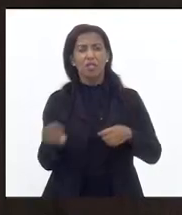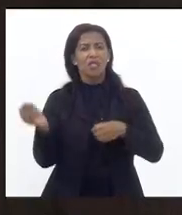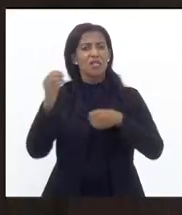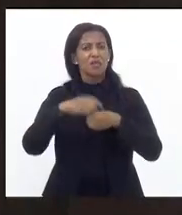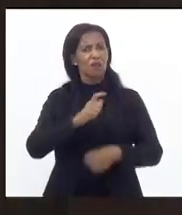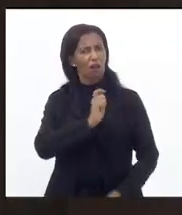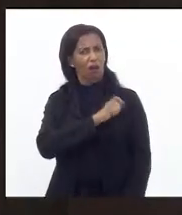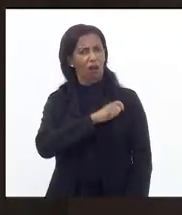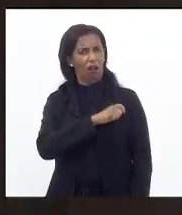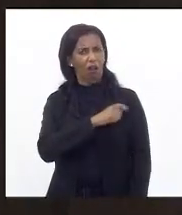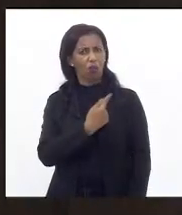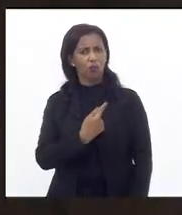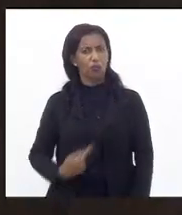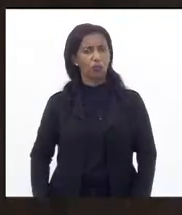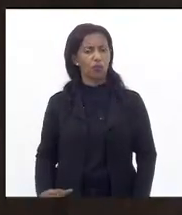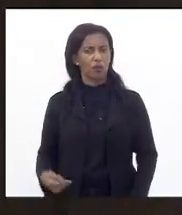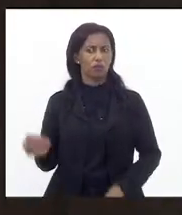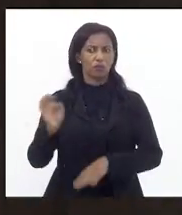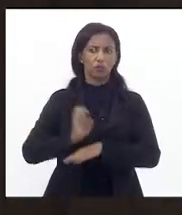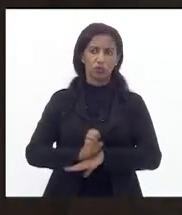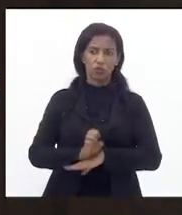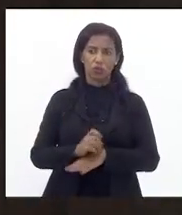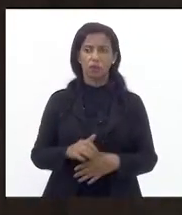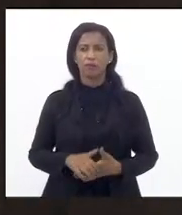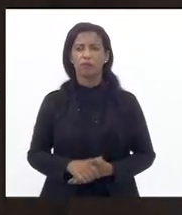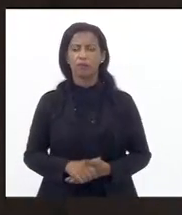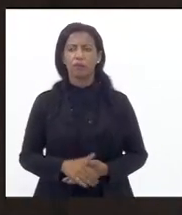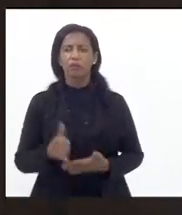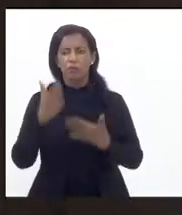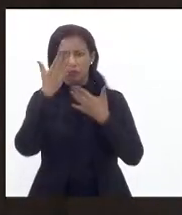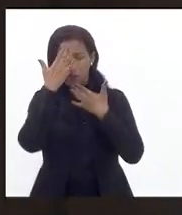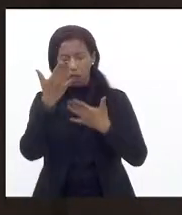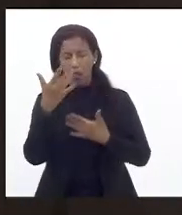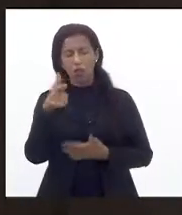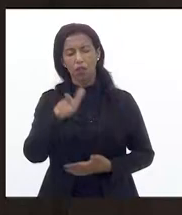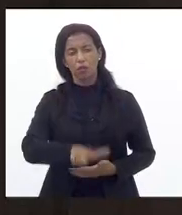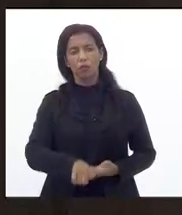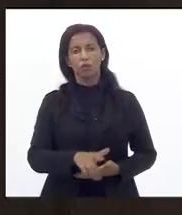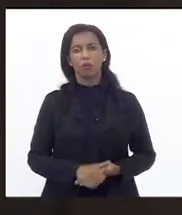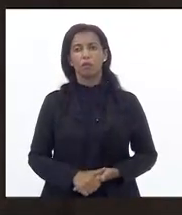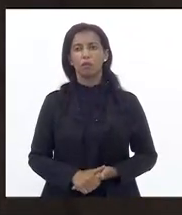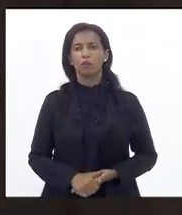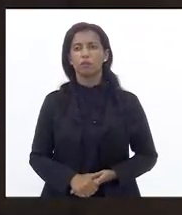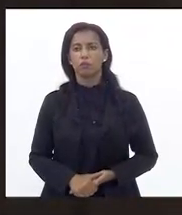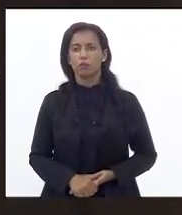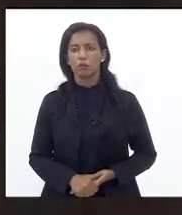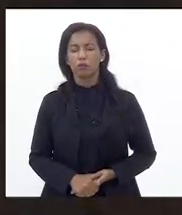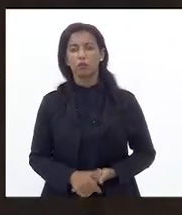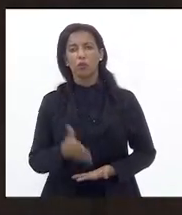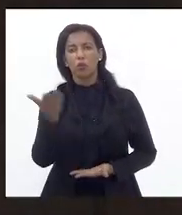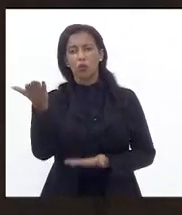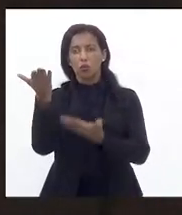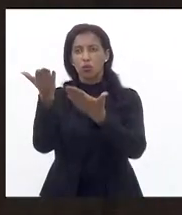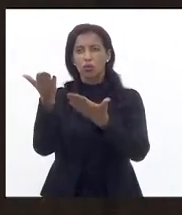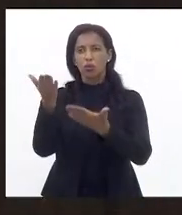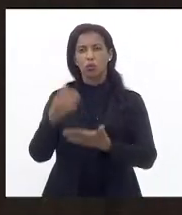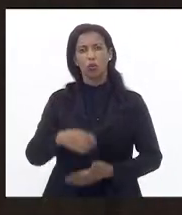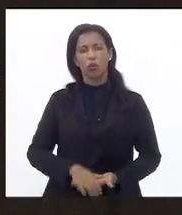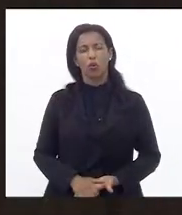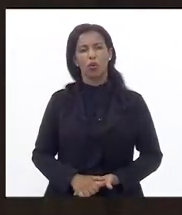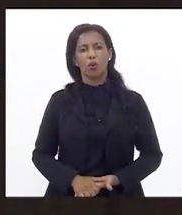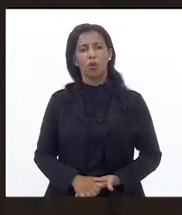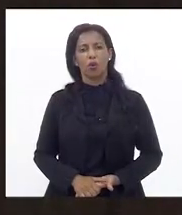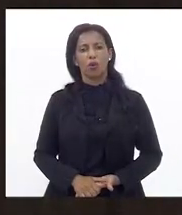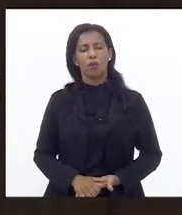sacanagem do Governo do Estado para encerrar por favor e agradeço mais uma vez a disposição do Senhor líder do governo